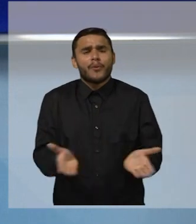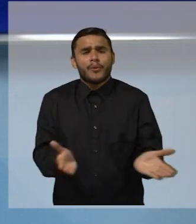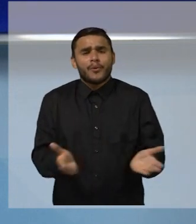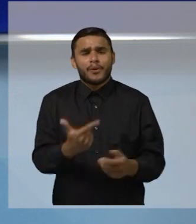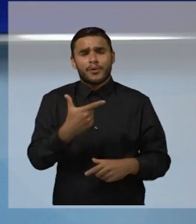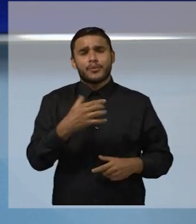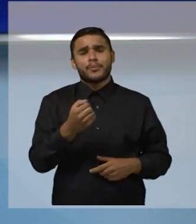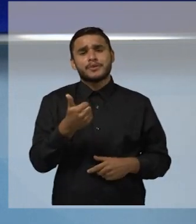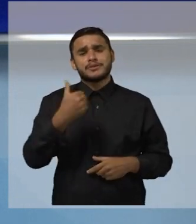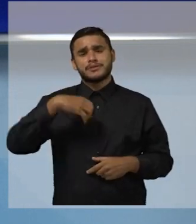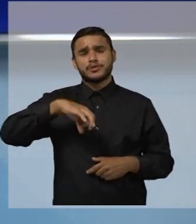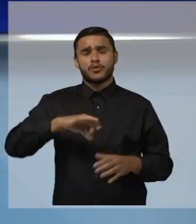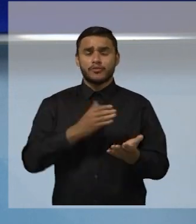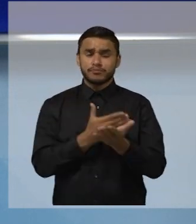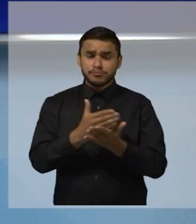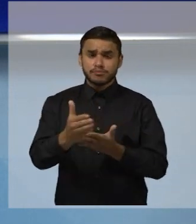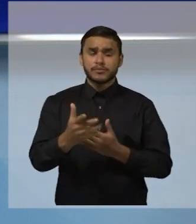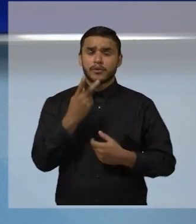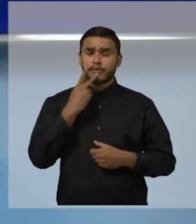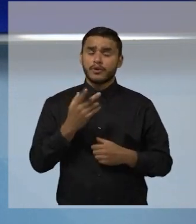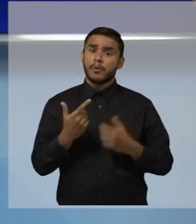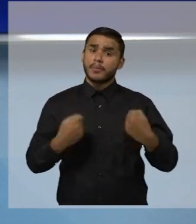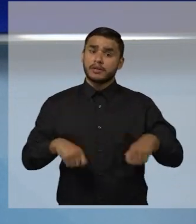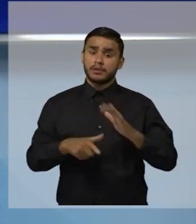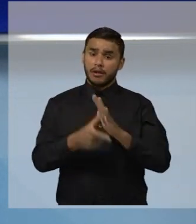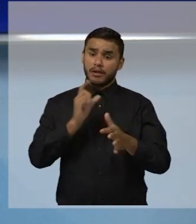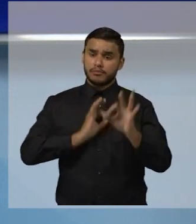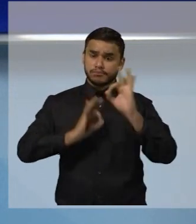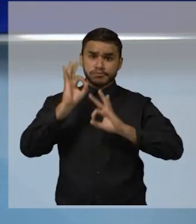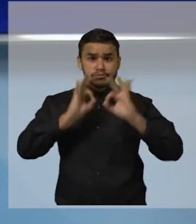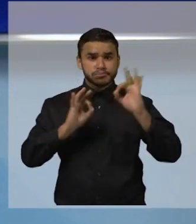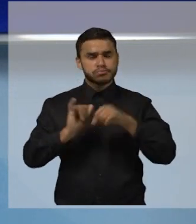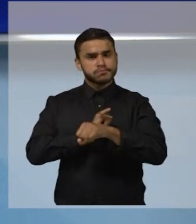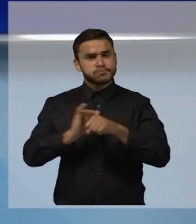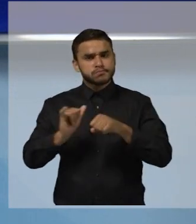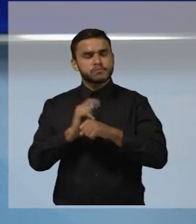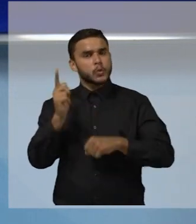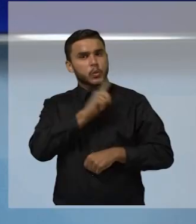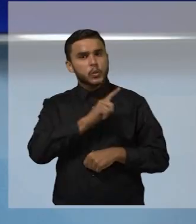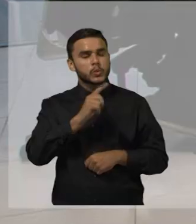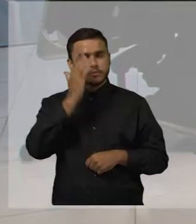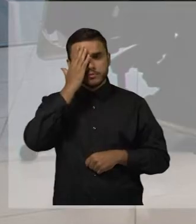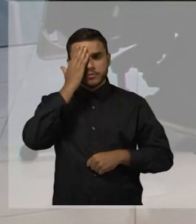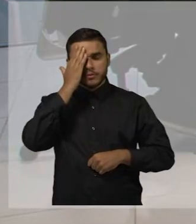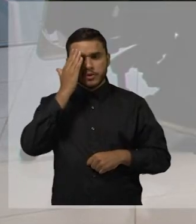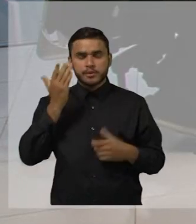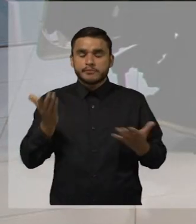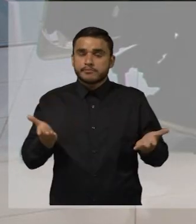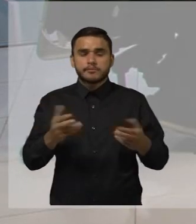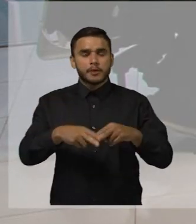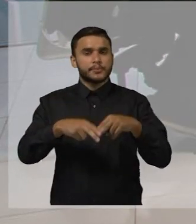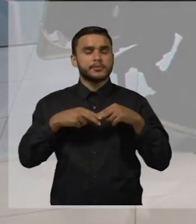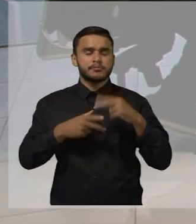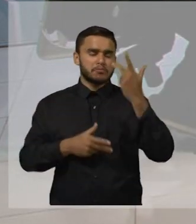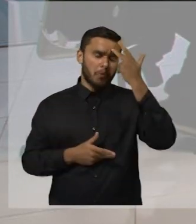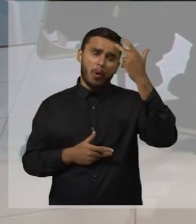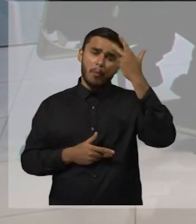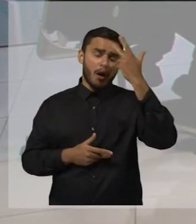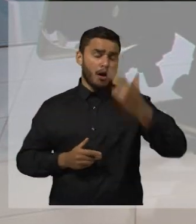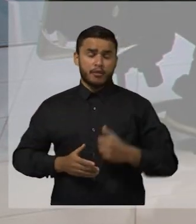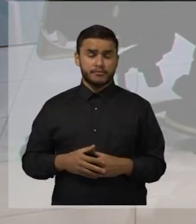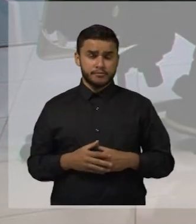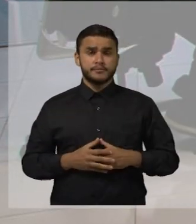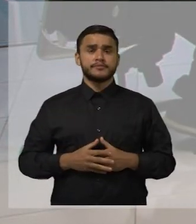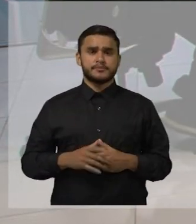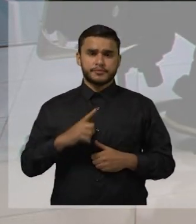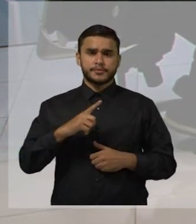de governo, que as equipes, enquanto não têm ainda a definição da estratégia, da comunicação, aconteça